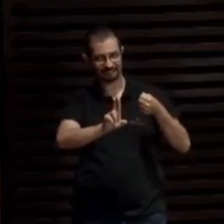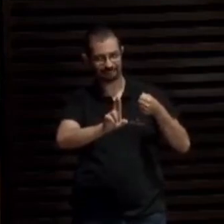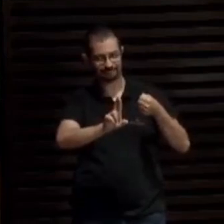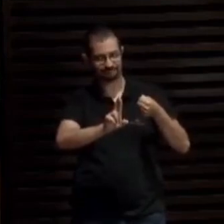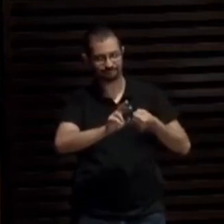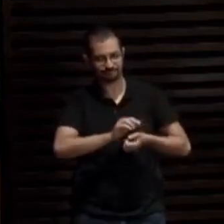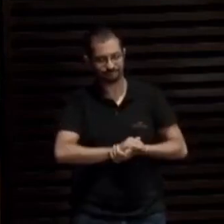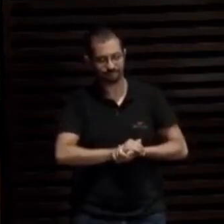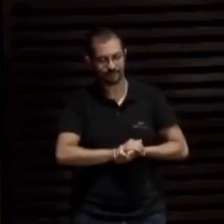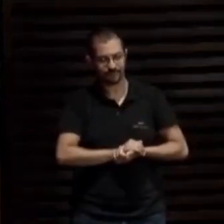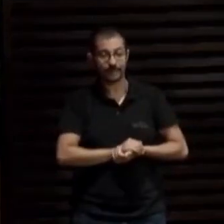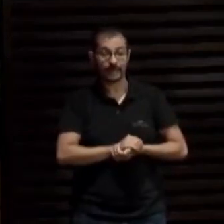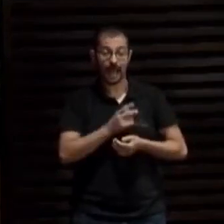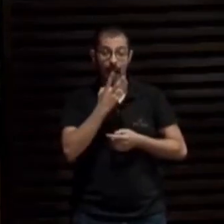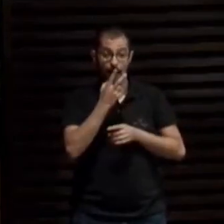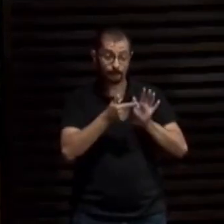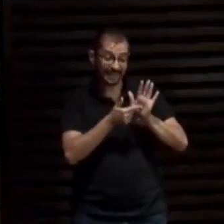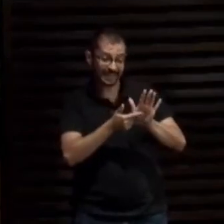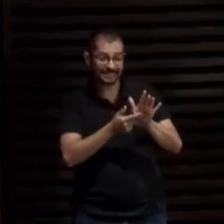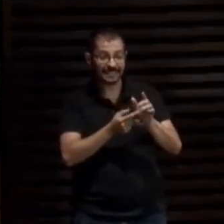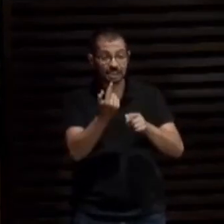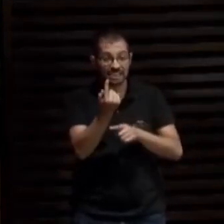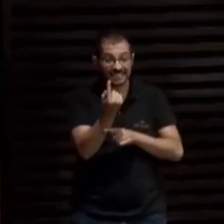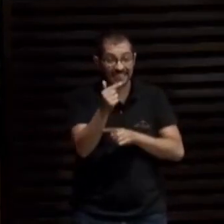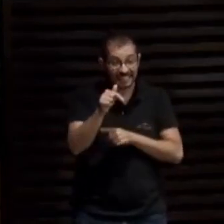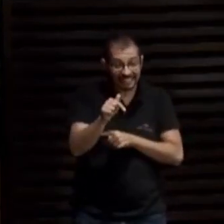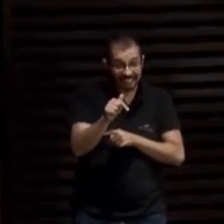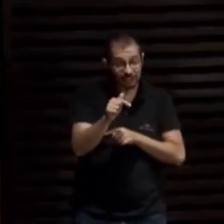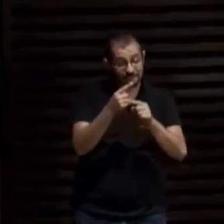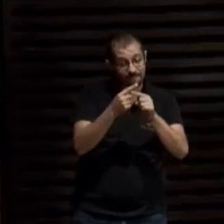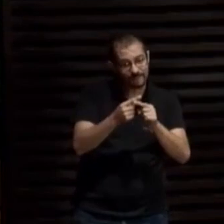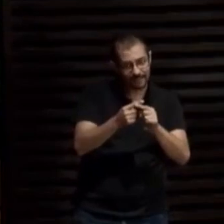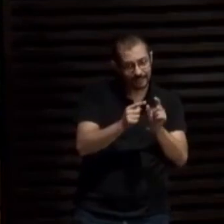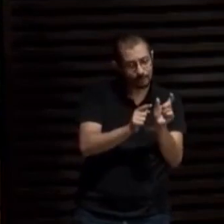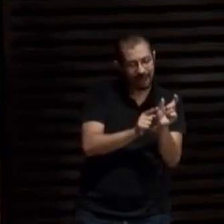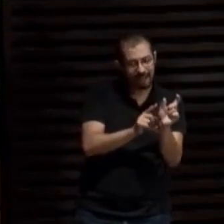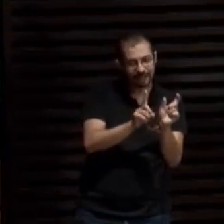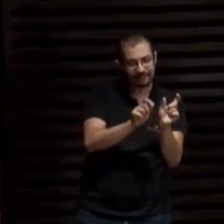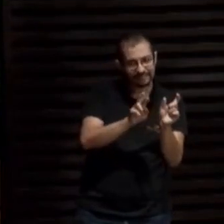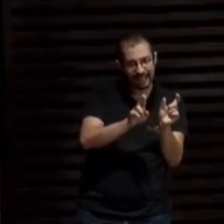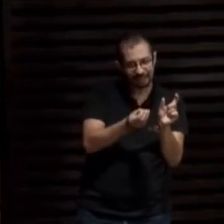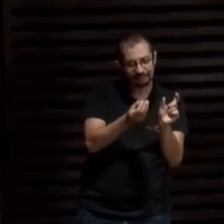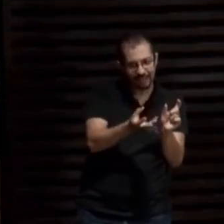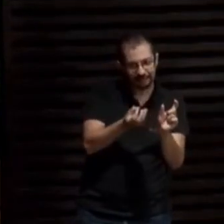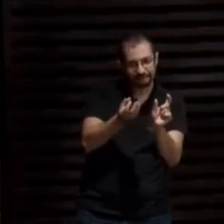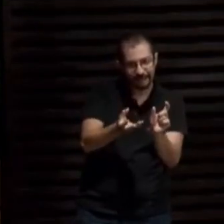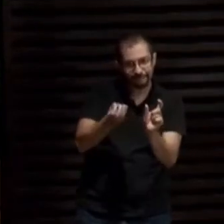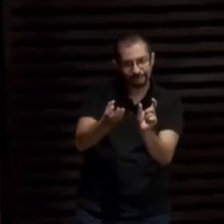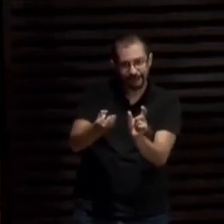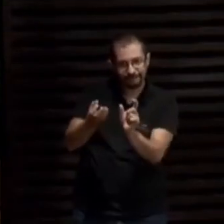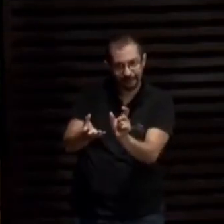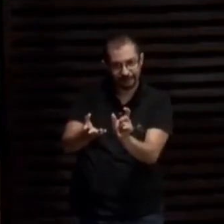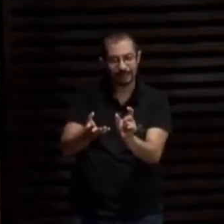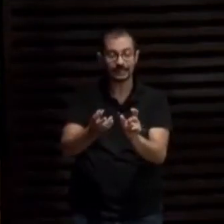dar. São 17 vezes. Ele diz, olha, eu estou transmitindo o que o Senhor me